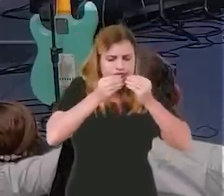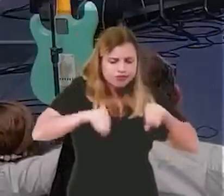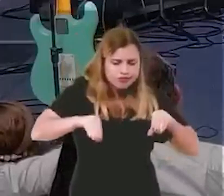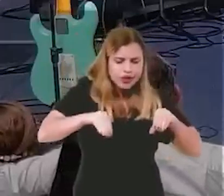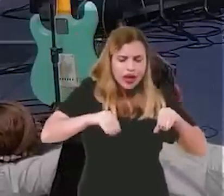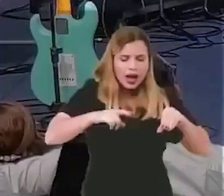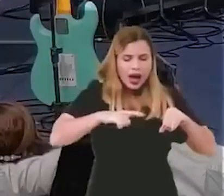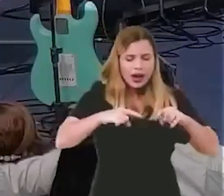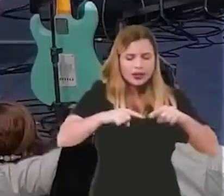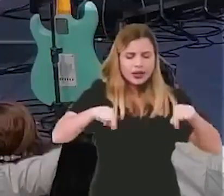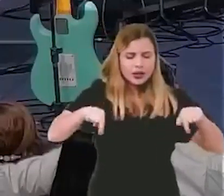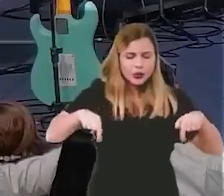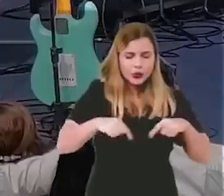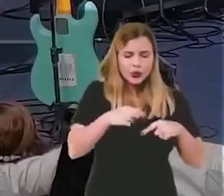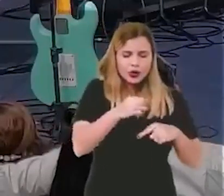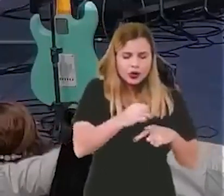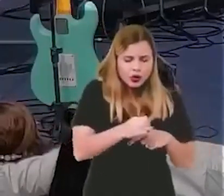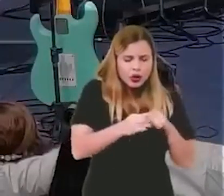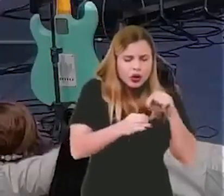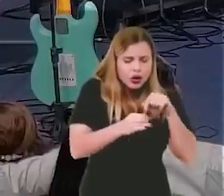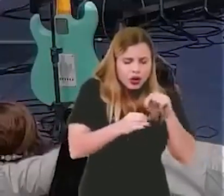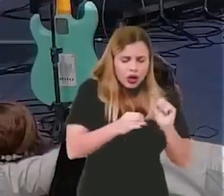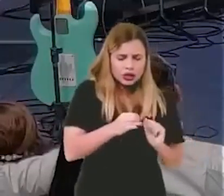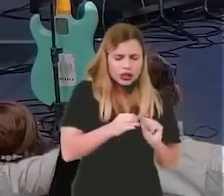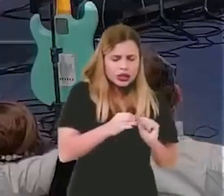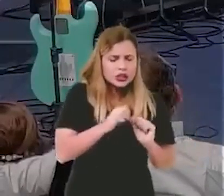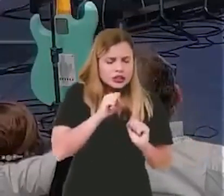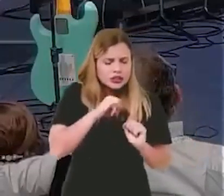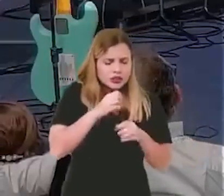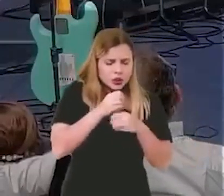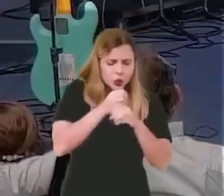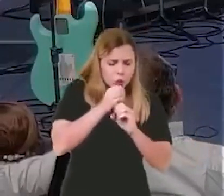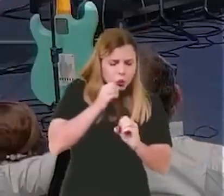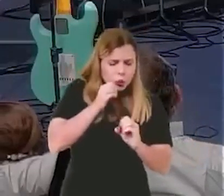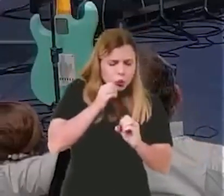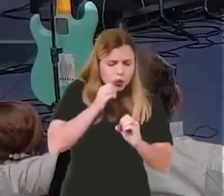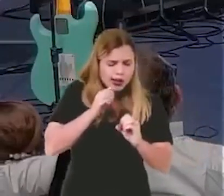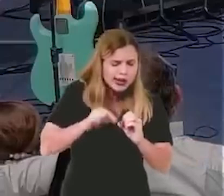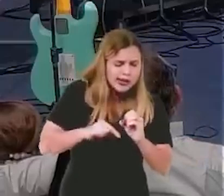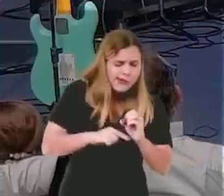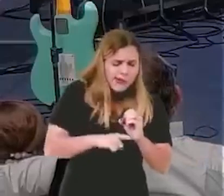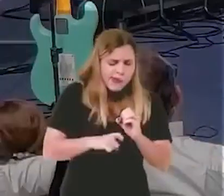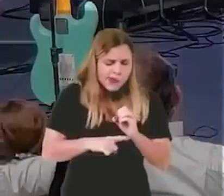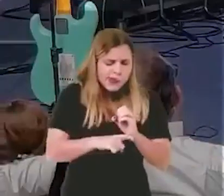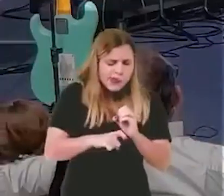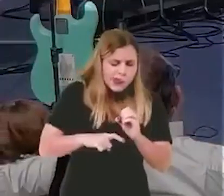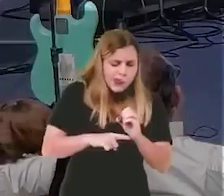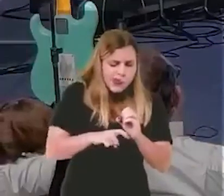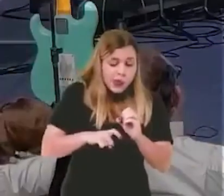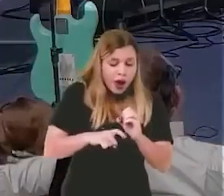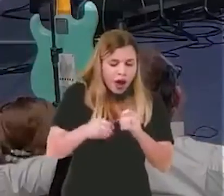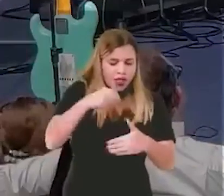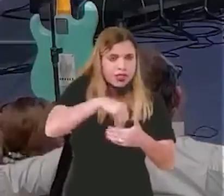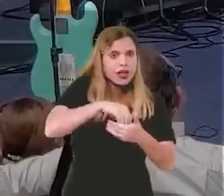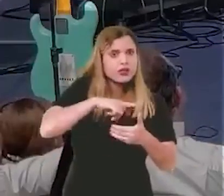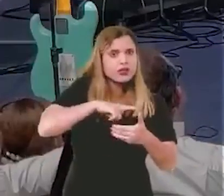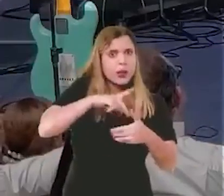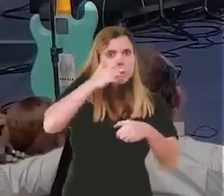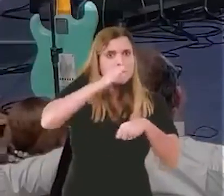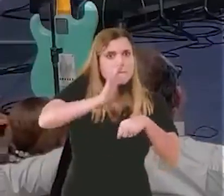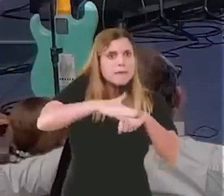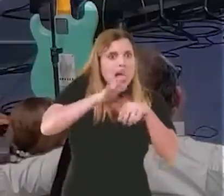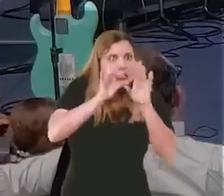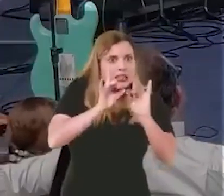qualquer máquina que o homem jamais inventou. Dr. John Wilson, catedrático de Harvard, uma das